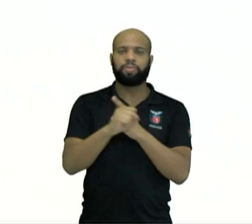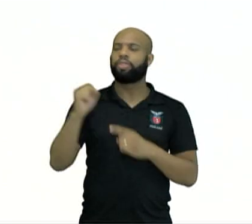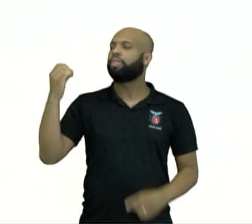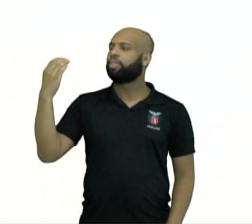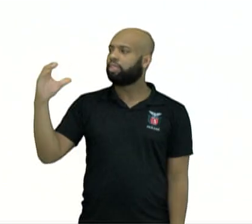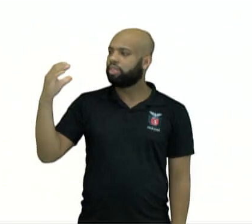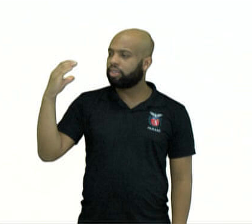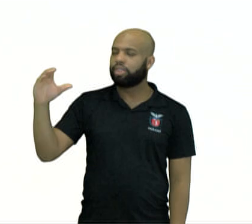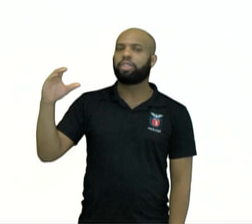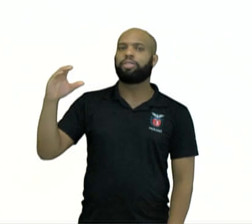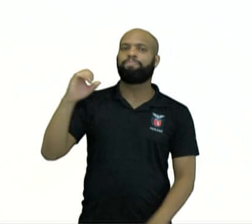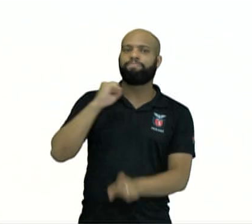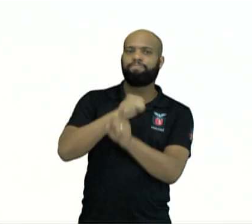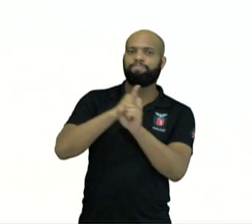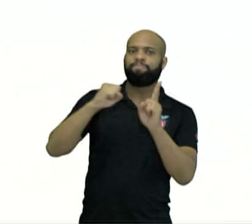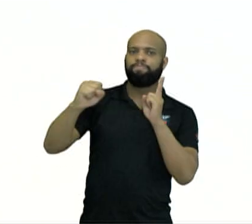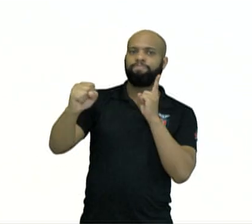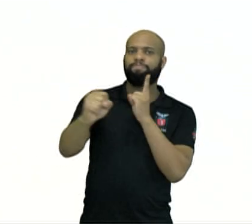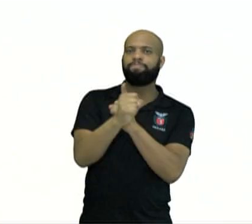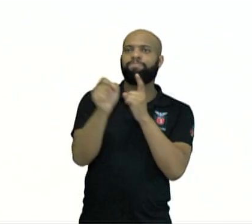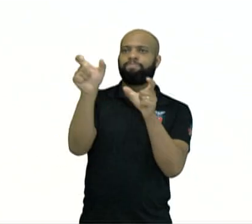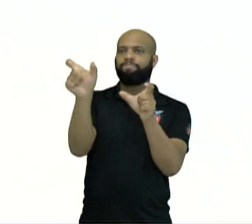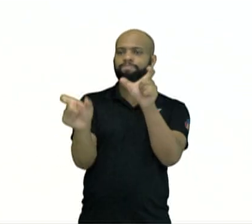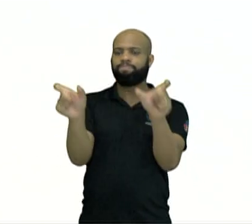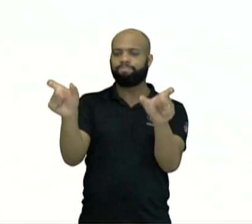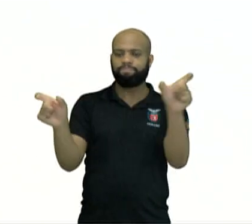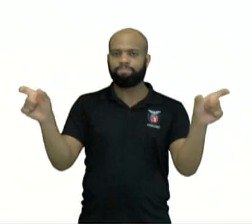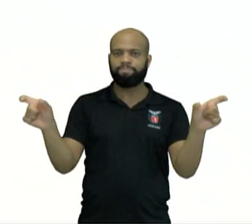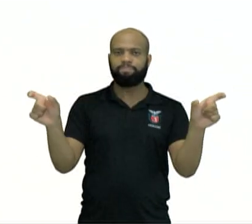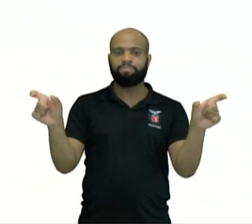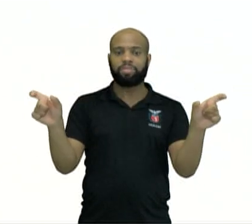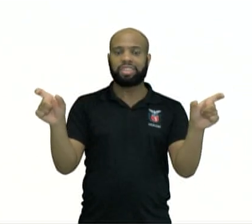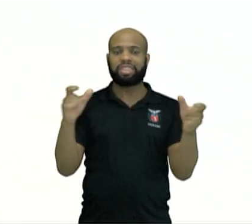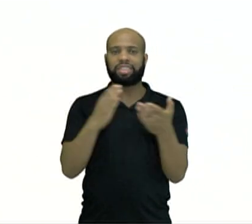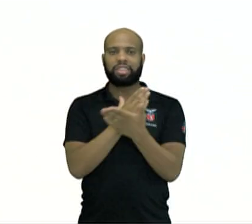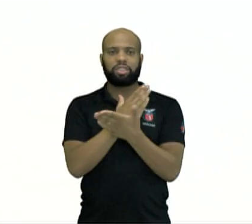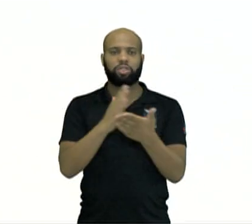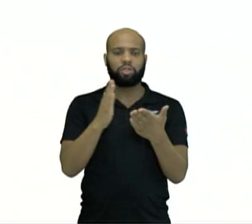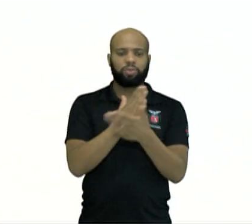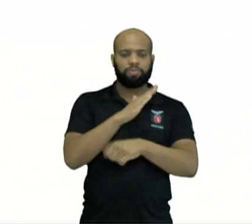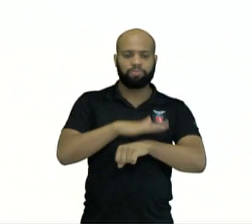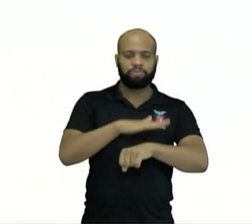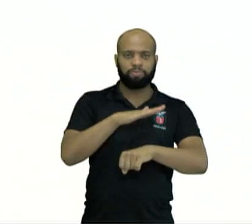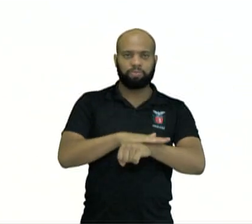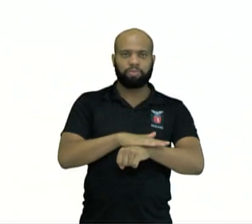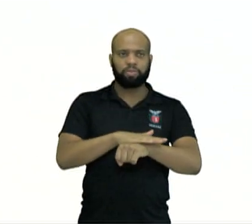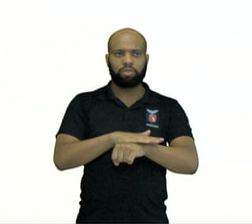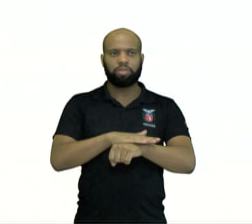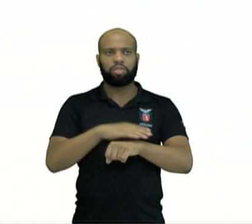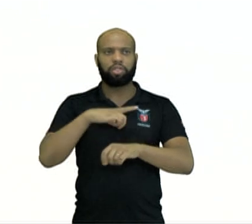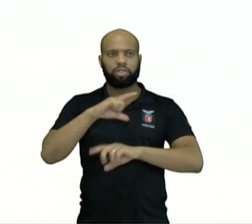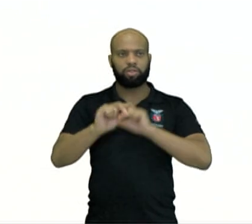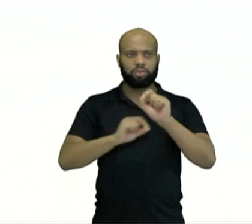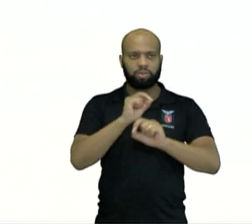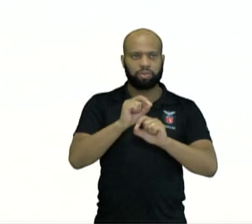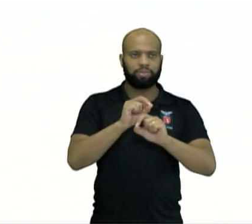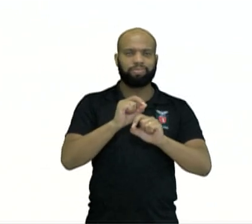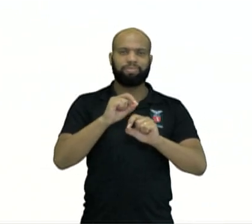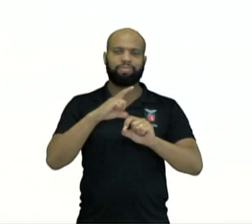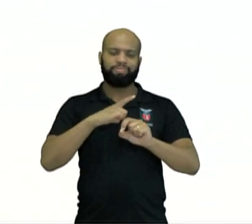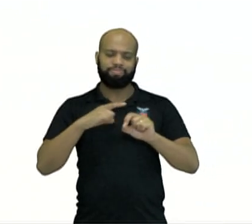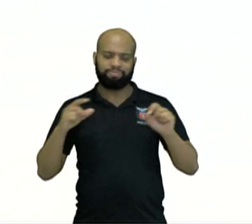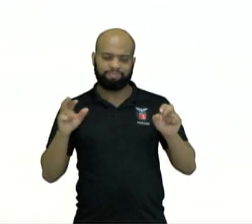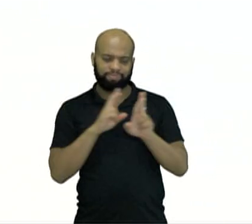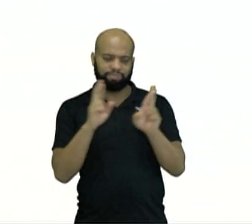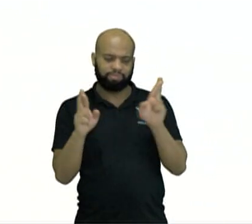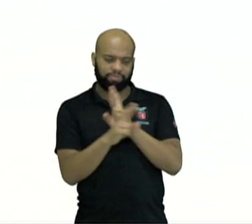ciência social, essa ciência sociológica, ela se confunde com a própria ascensão do capitalismo. Porque o